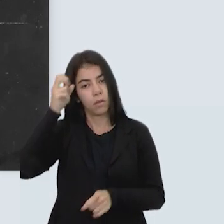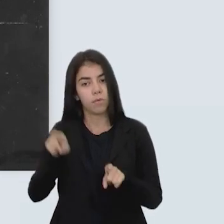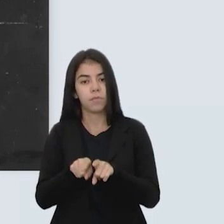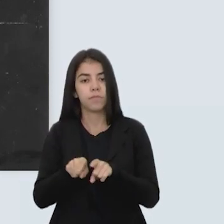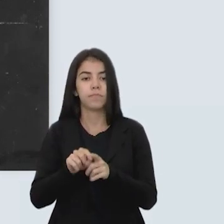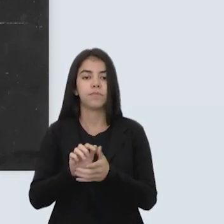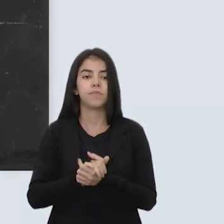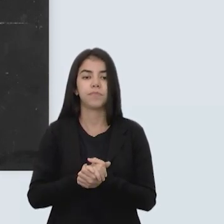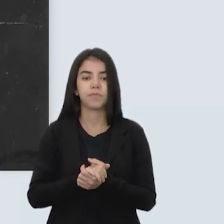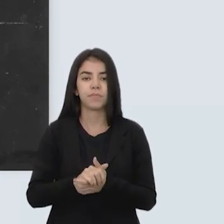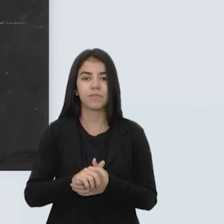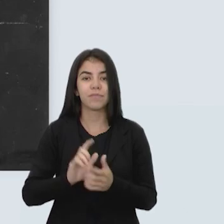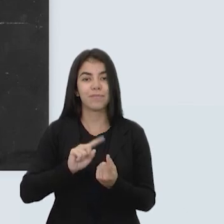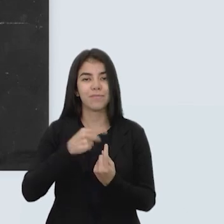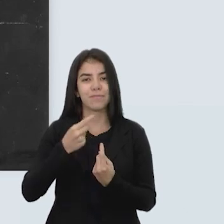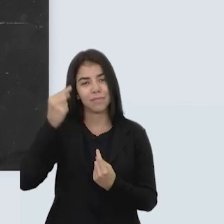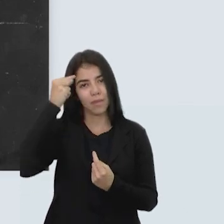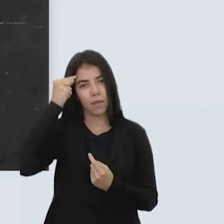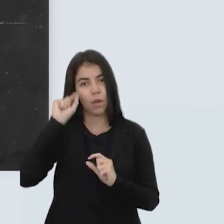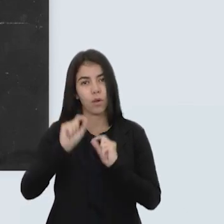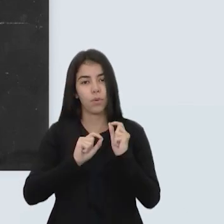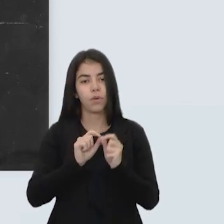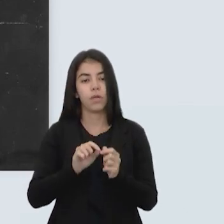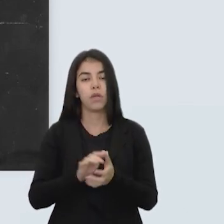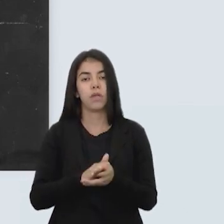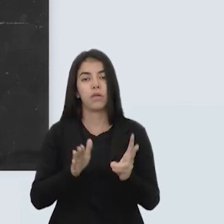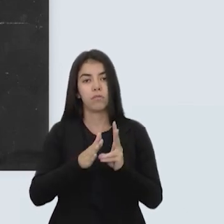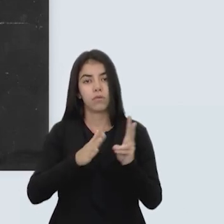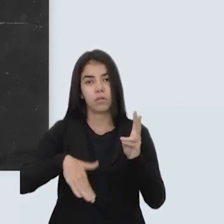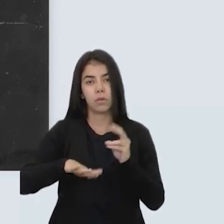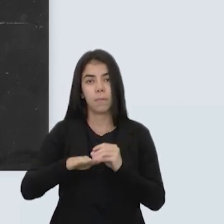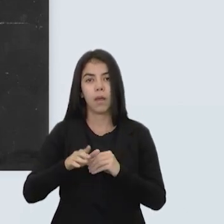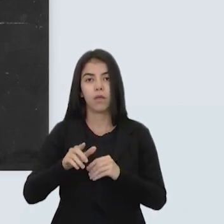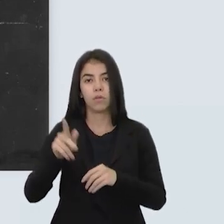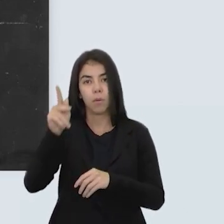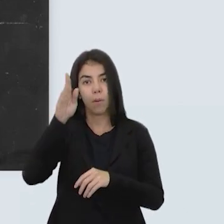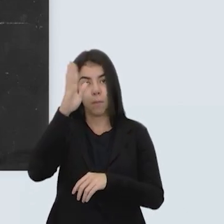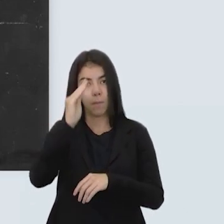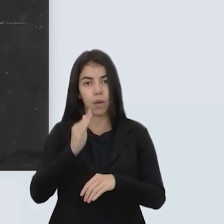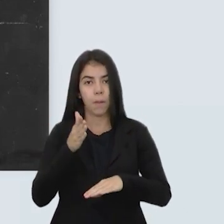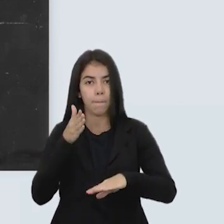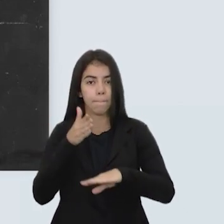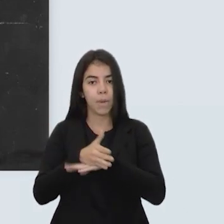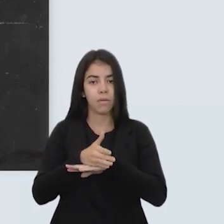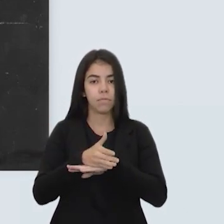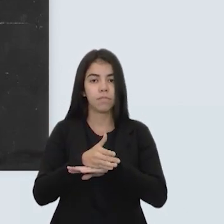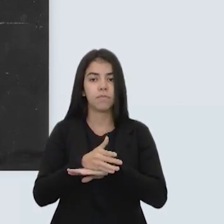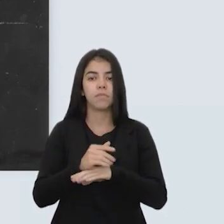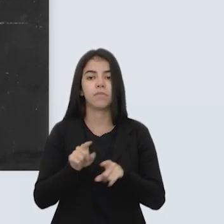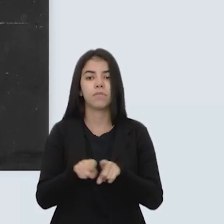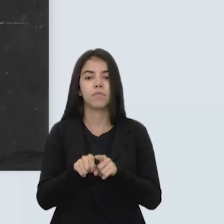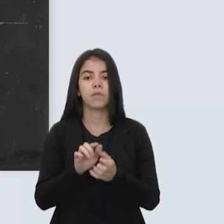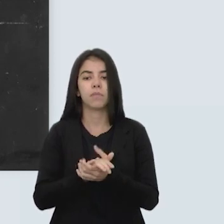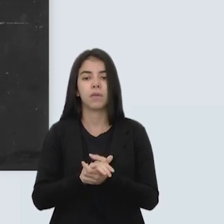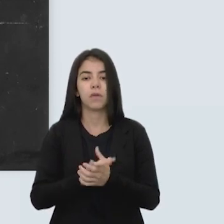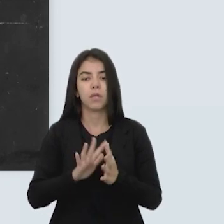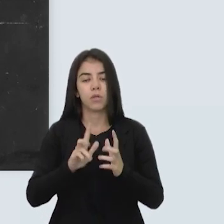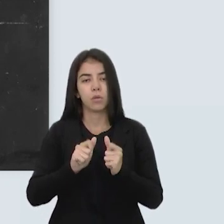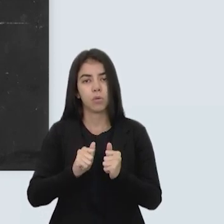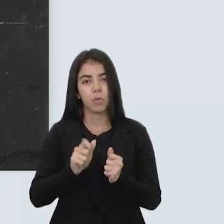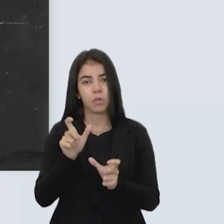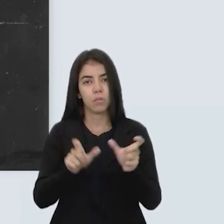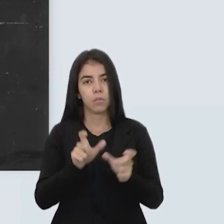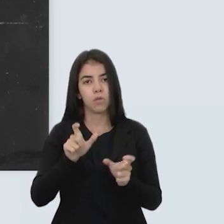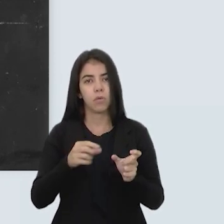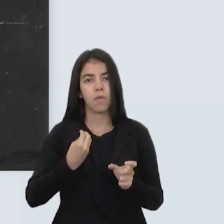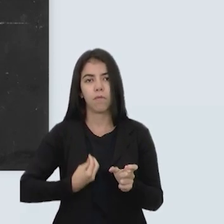outra. Imagine que os índios invadam nosso país, eu sei que é contraditório, e obriguem todo mundo a viver como eles